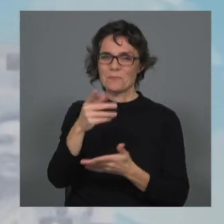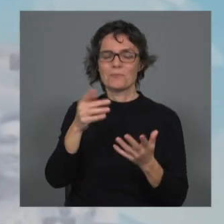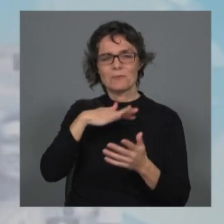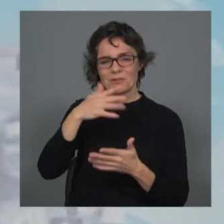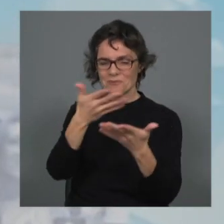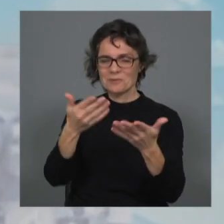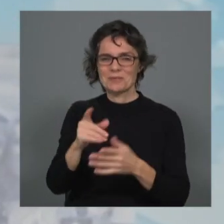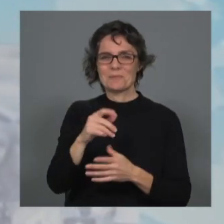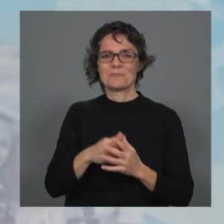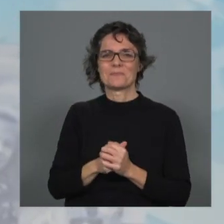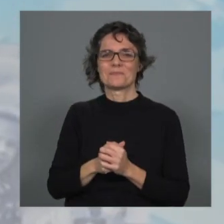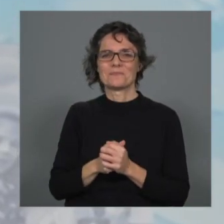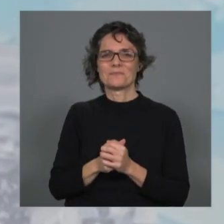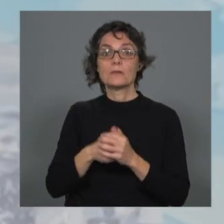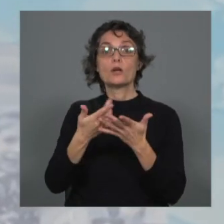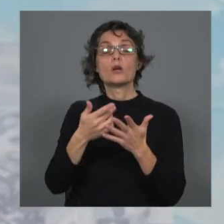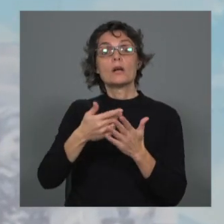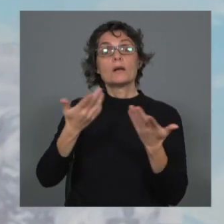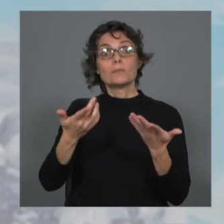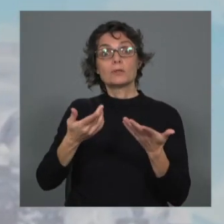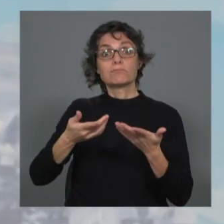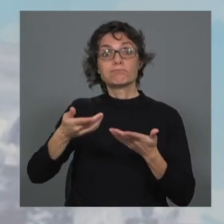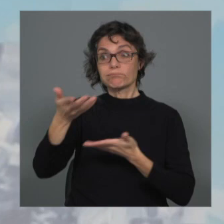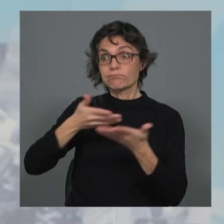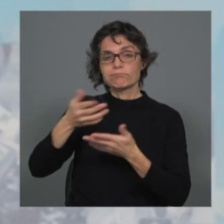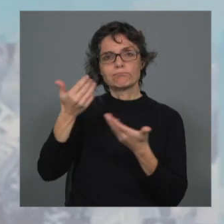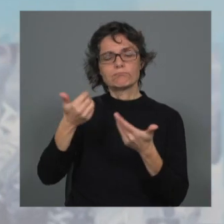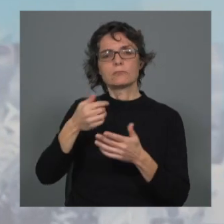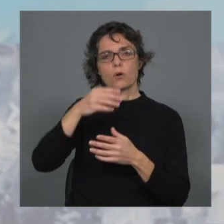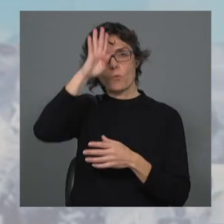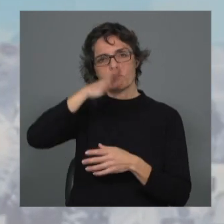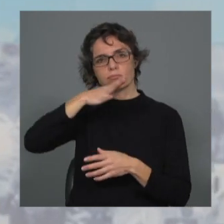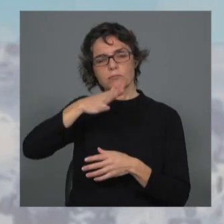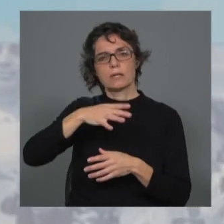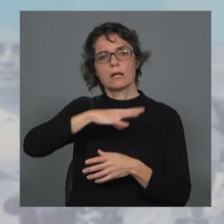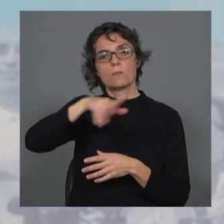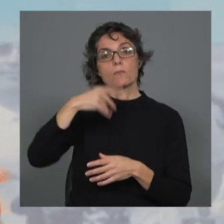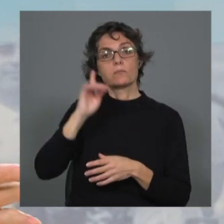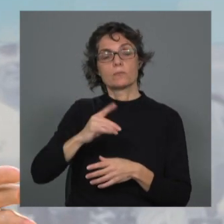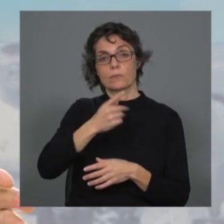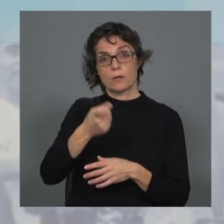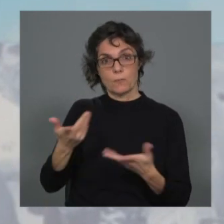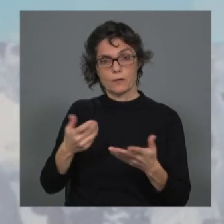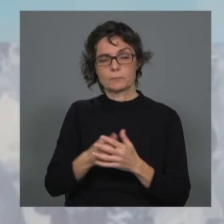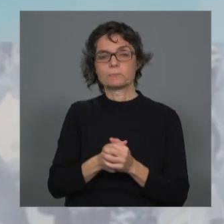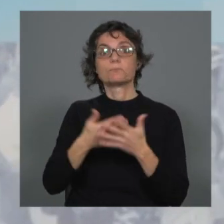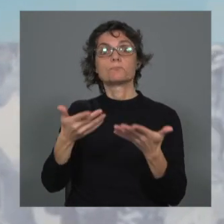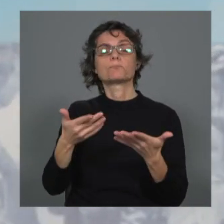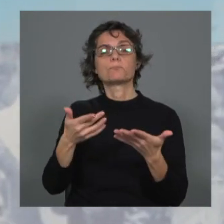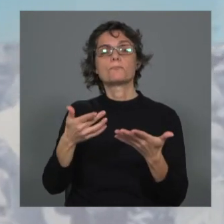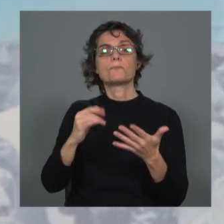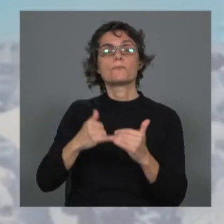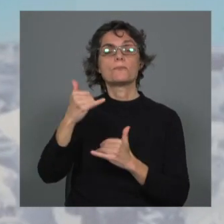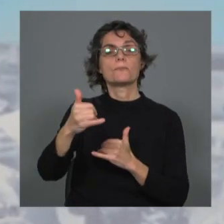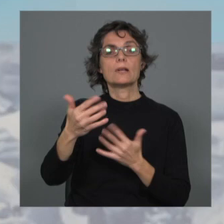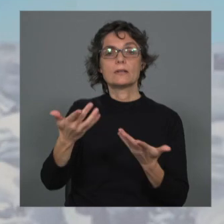família. E ficamos com esta análise do professor Guilherme de Oliveira Martins à mensagem do Papa para o Dia Mundial da Paz. Mais logo, acompanhe o